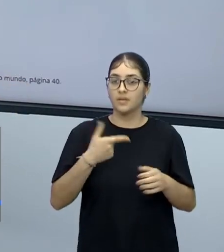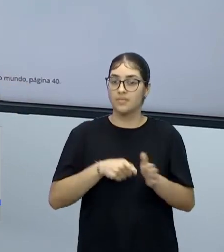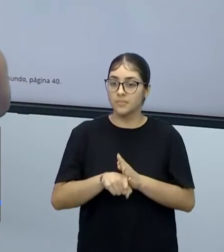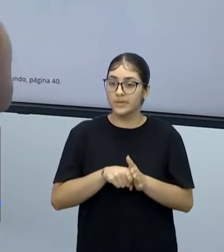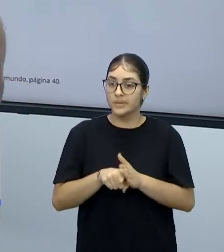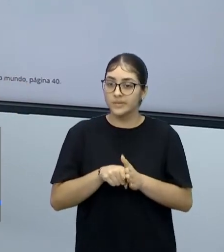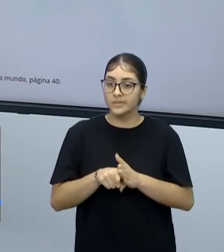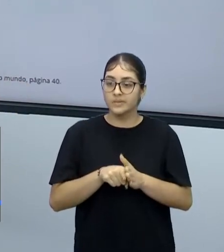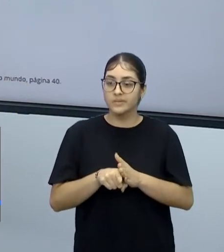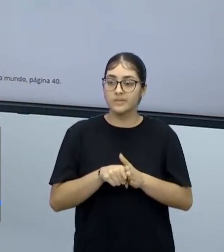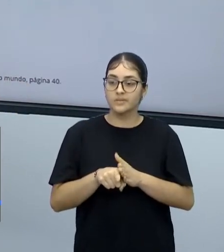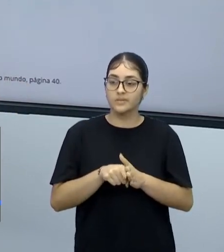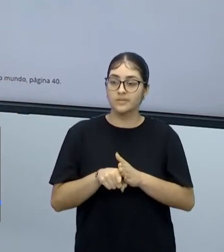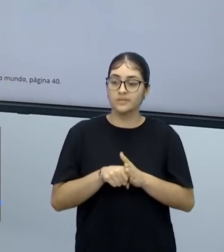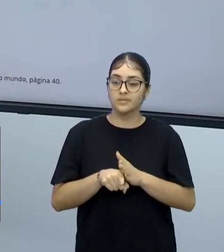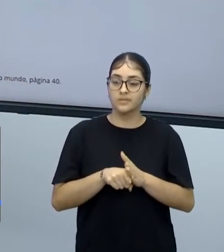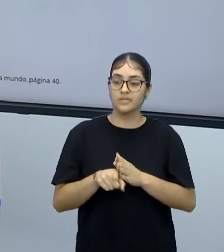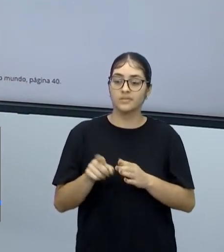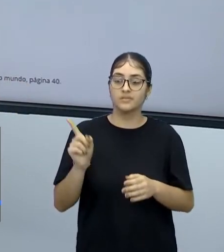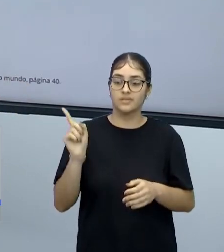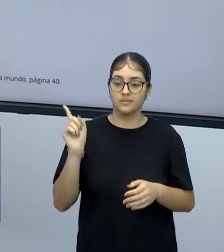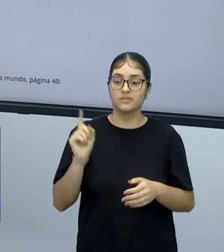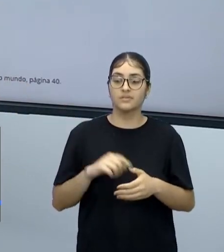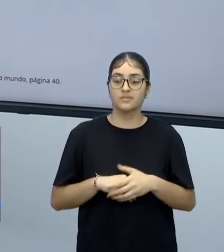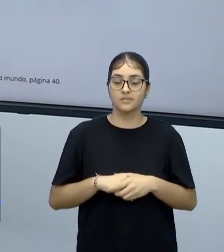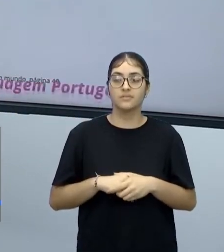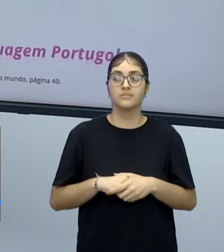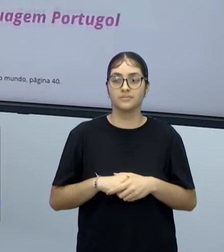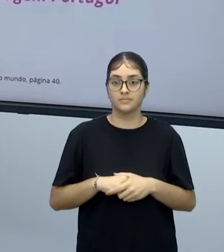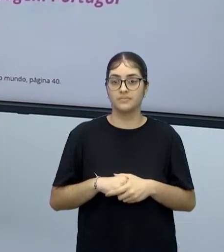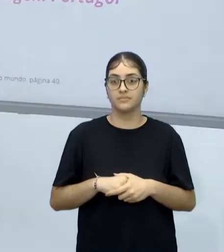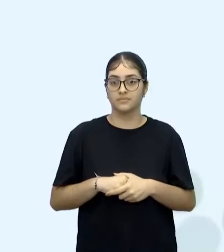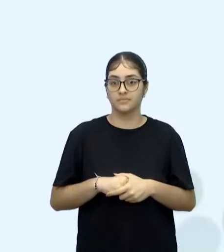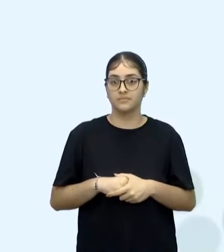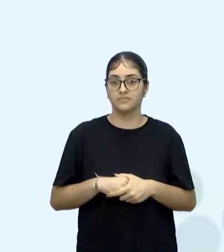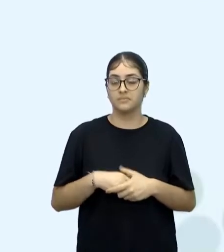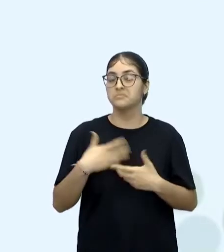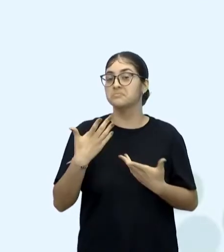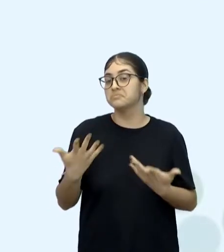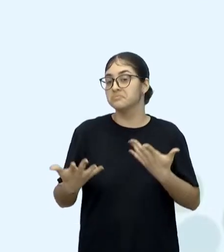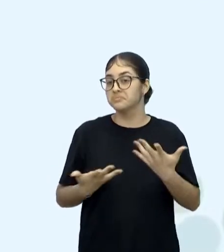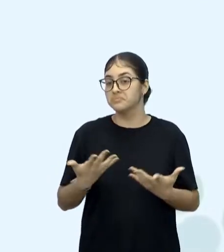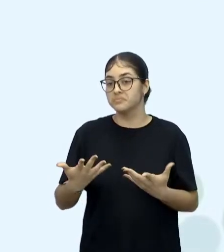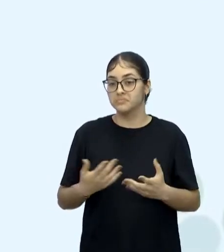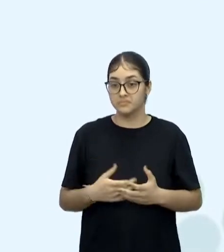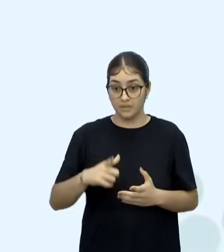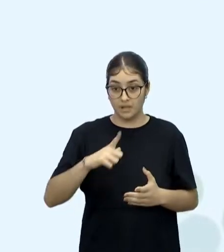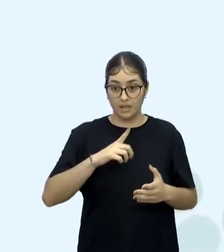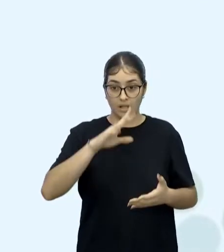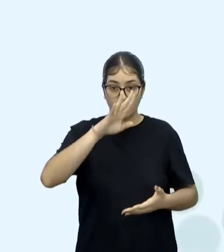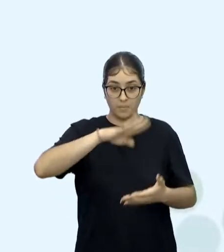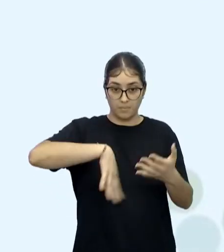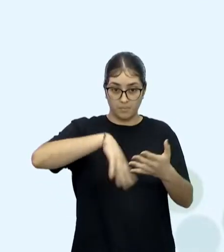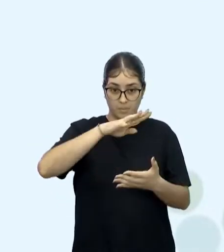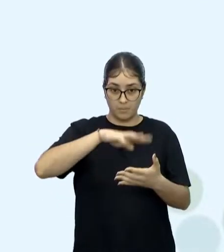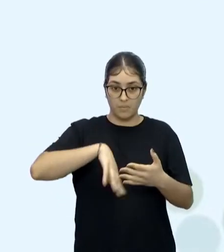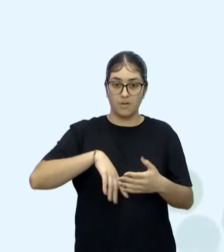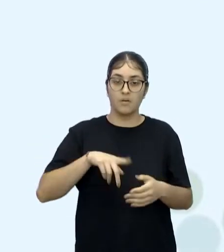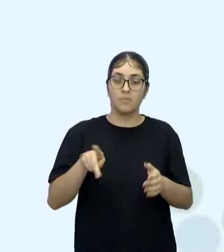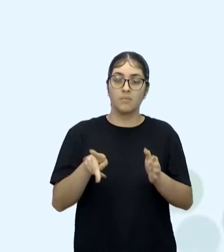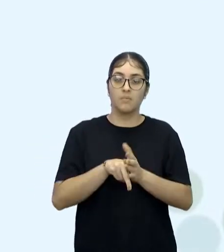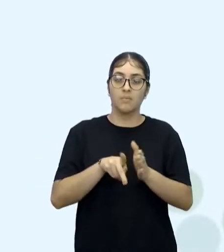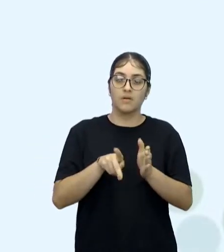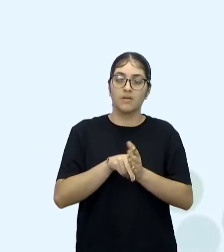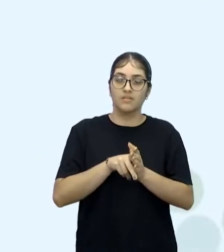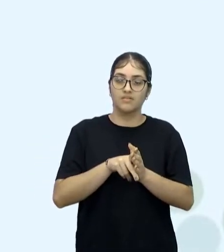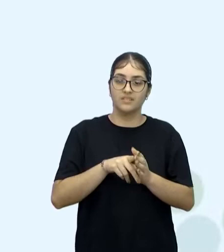pesquisada, para ser apresentada para a comunidade escolar aí também, tá? O que mais? Nós temos aí a programação na